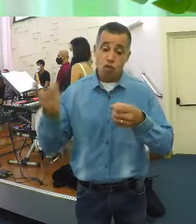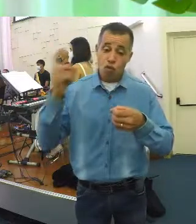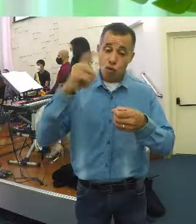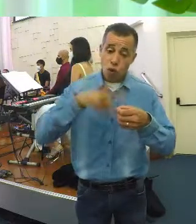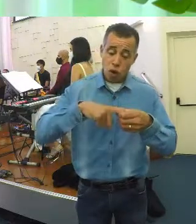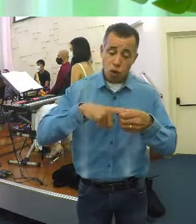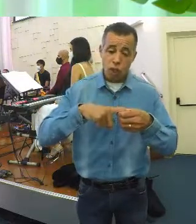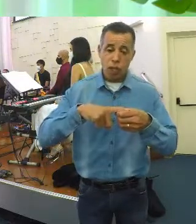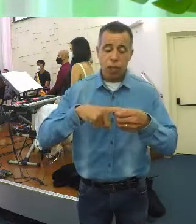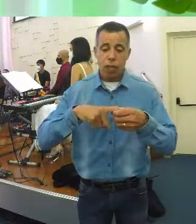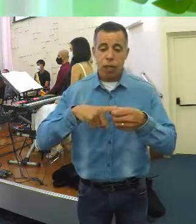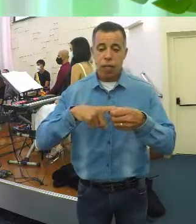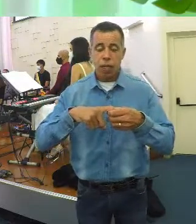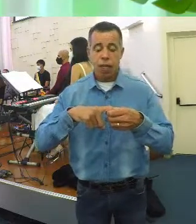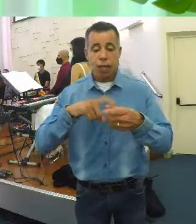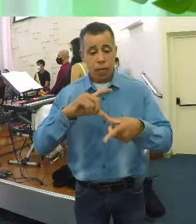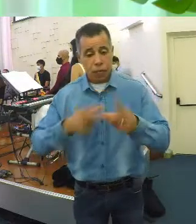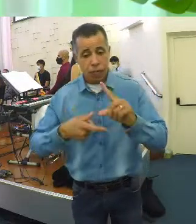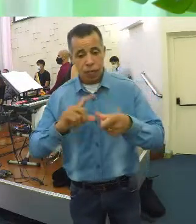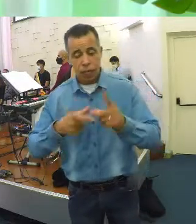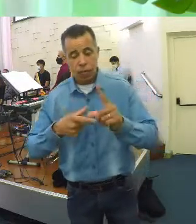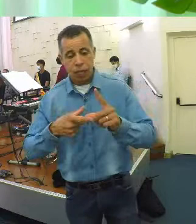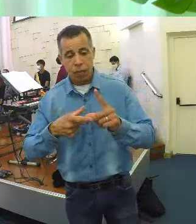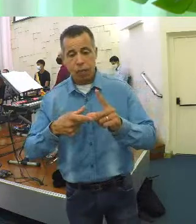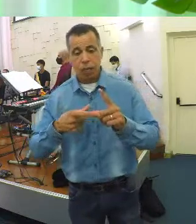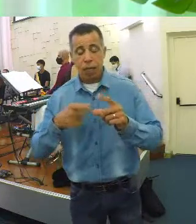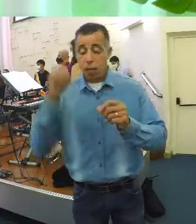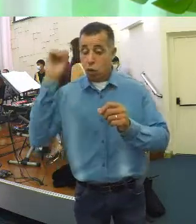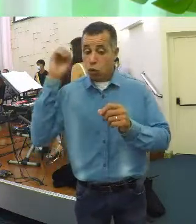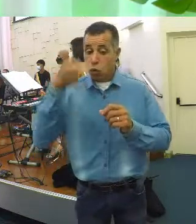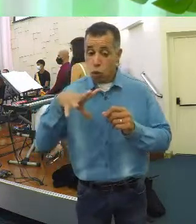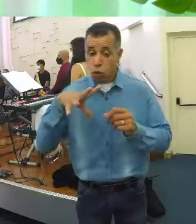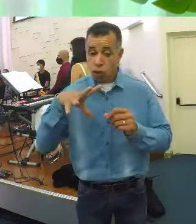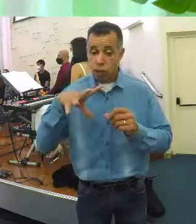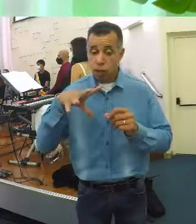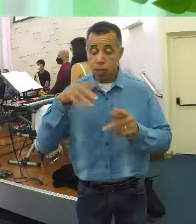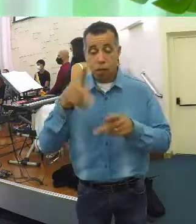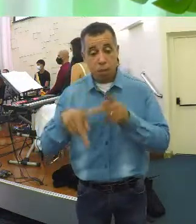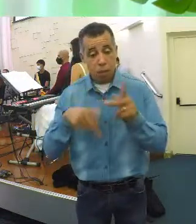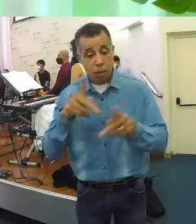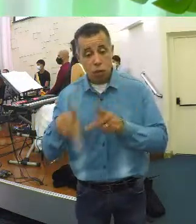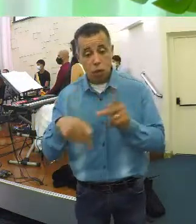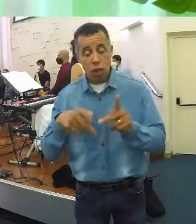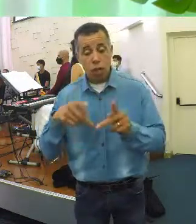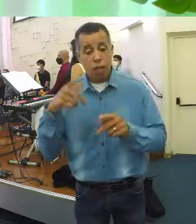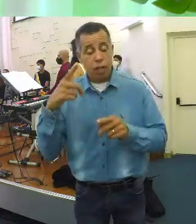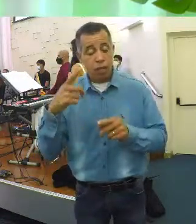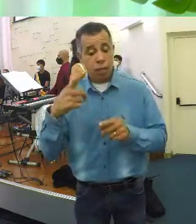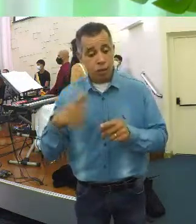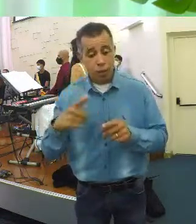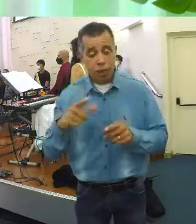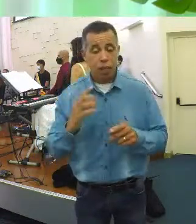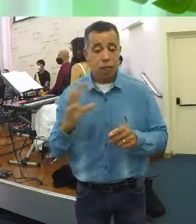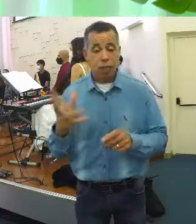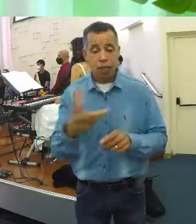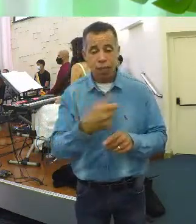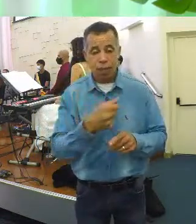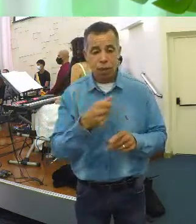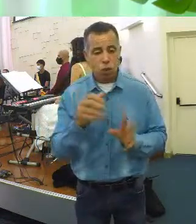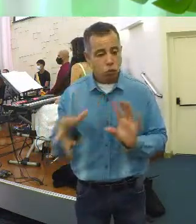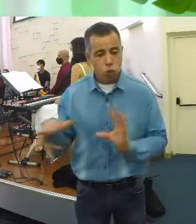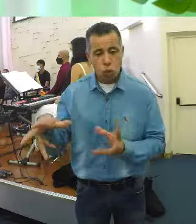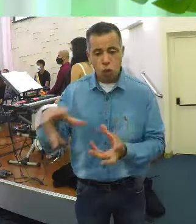remanescentes de Israel, também te dei como luz para os gentios, para seres a minha salvação até a extremidade da